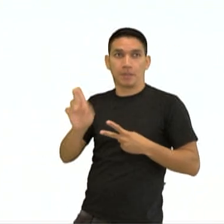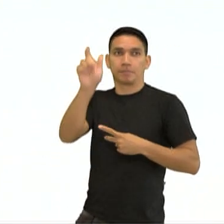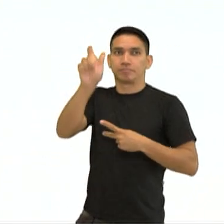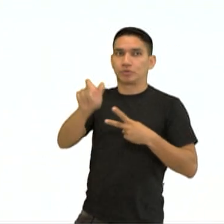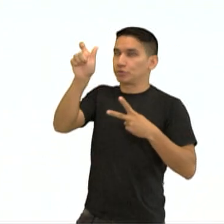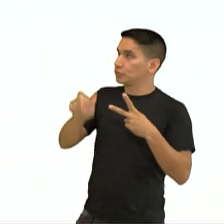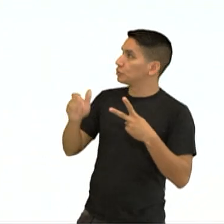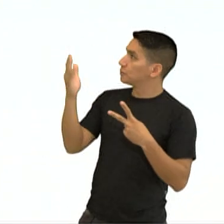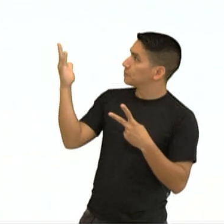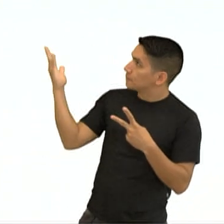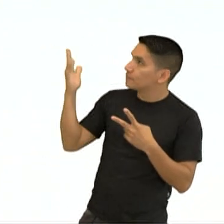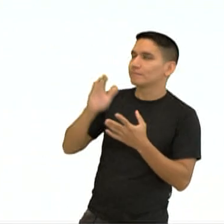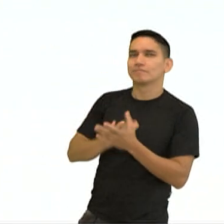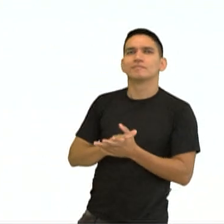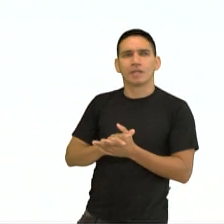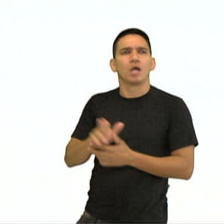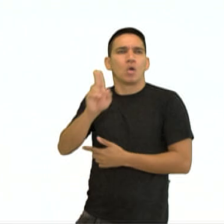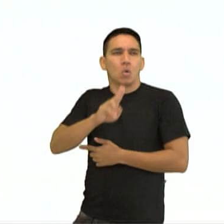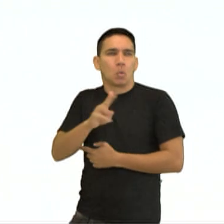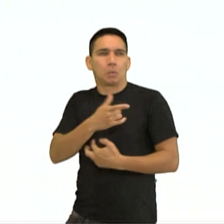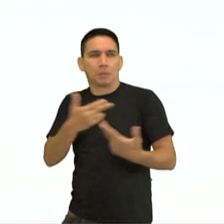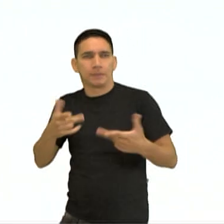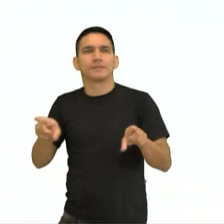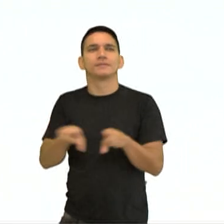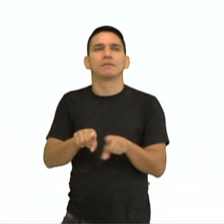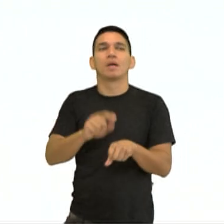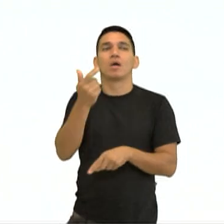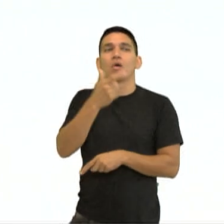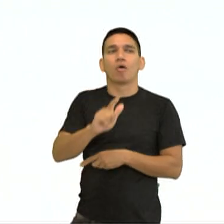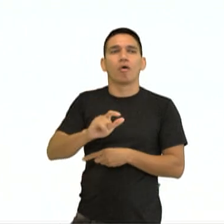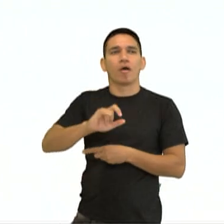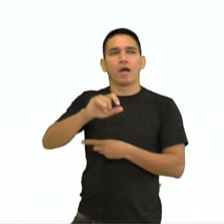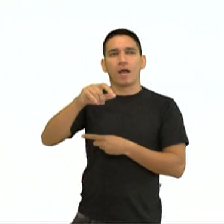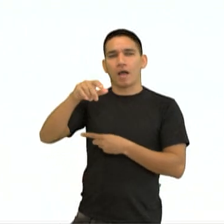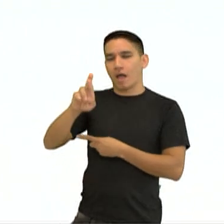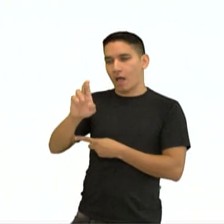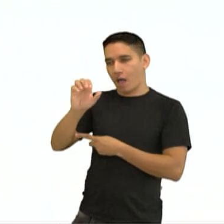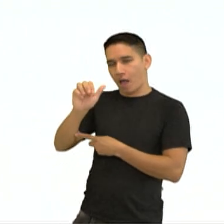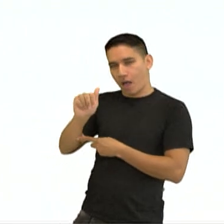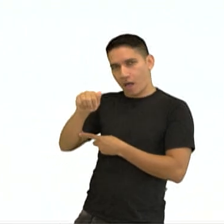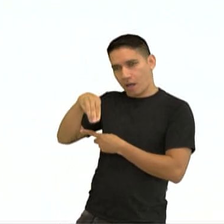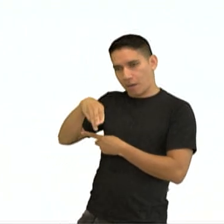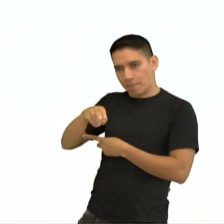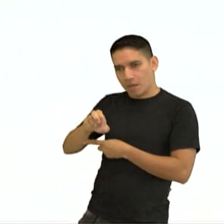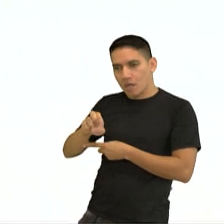Philippe Rameau, Domenico Scarlatti eram do cravo,